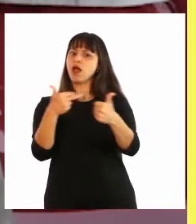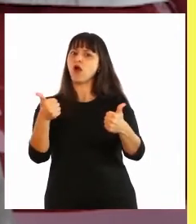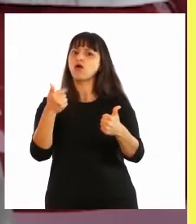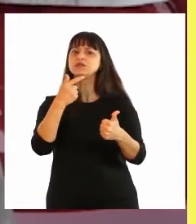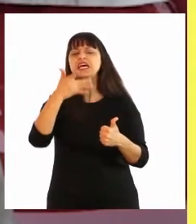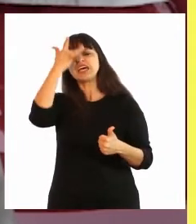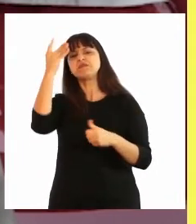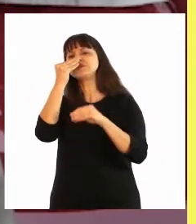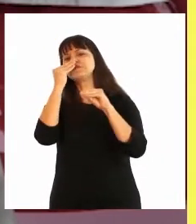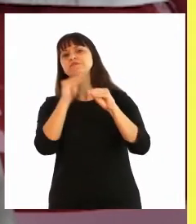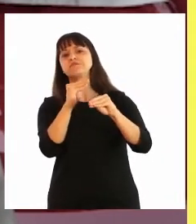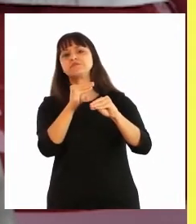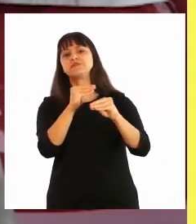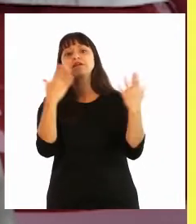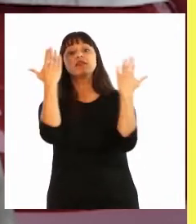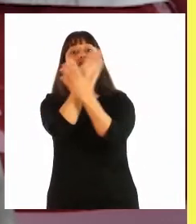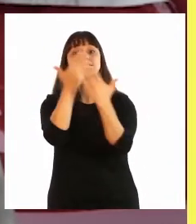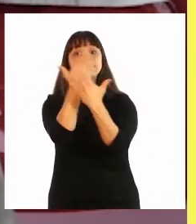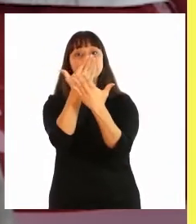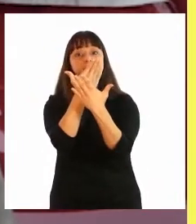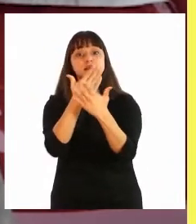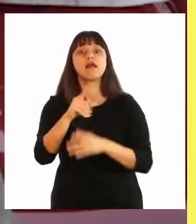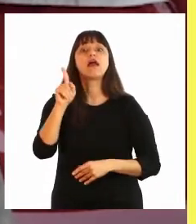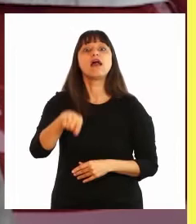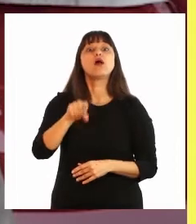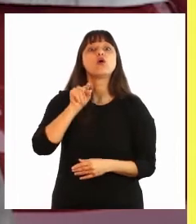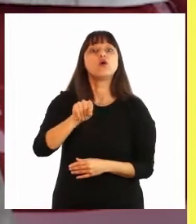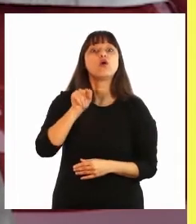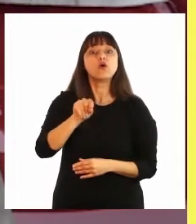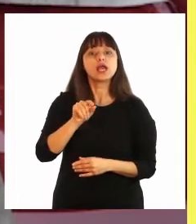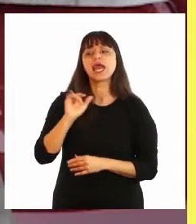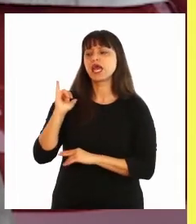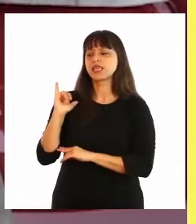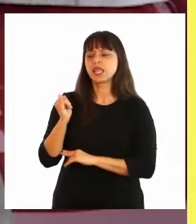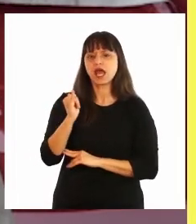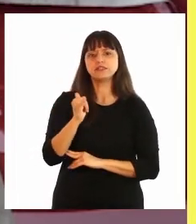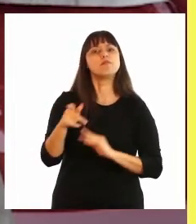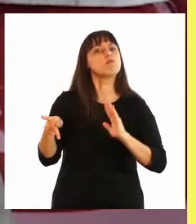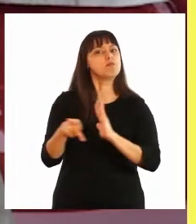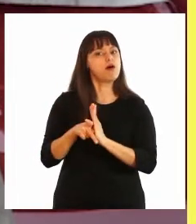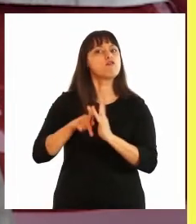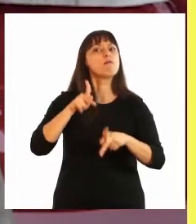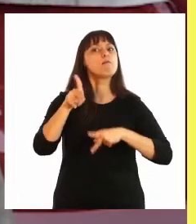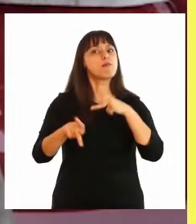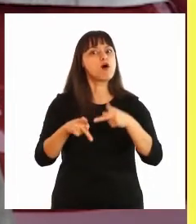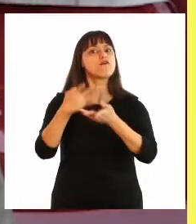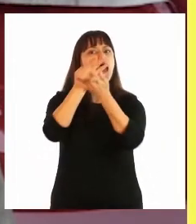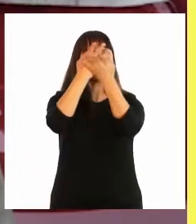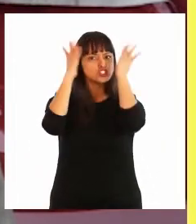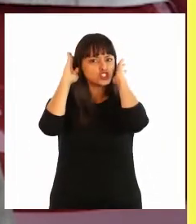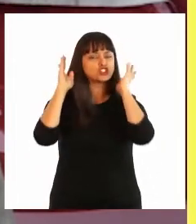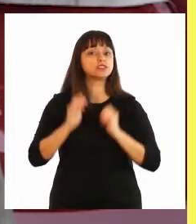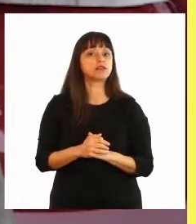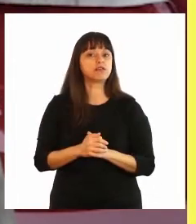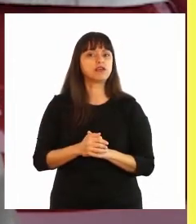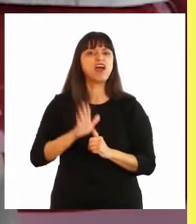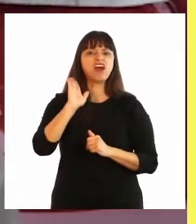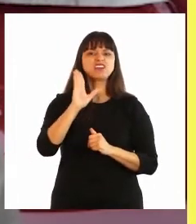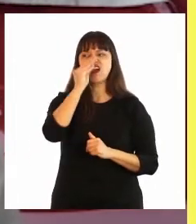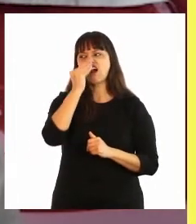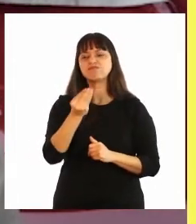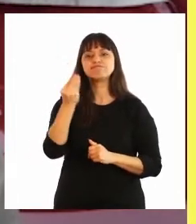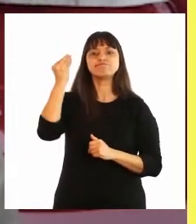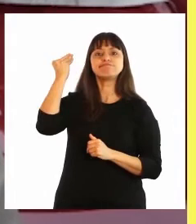invisibilizada, né, que são justo as narrativas indígenas, e isso vem sendo esquecido há muito tempo pelo